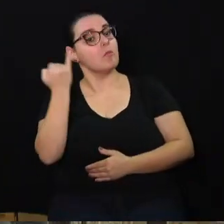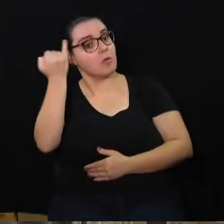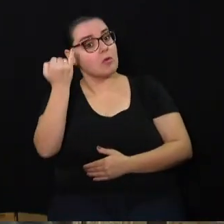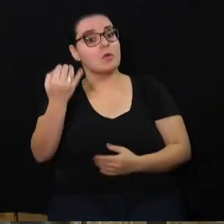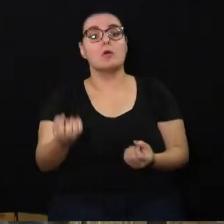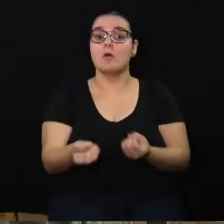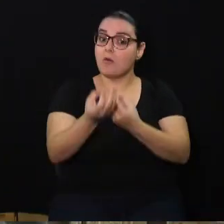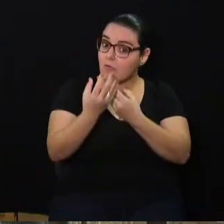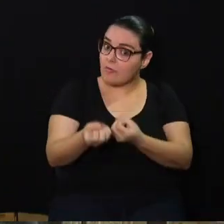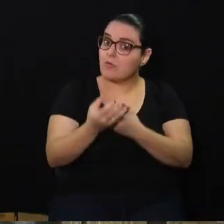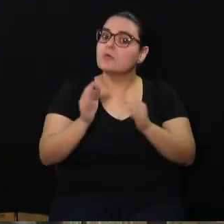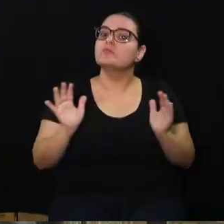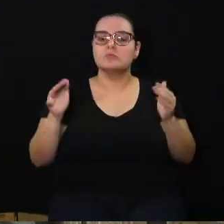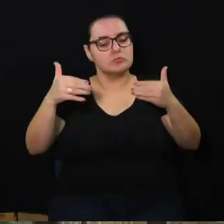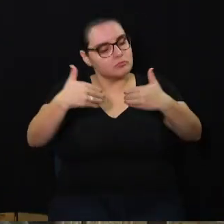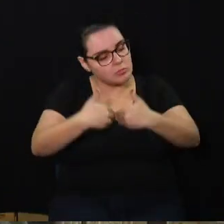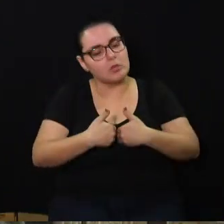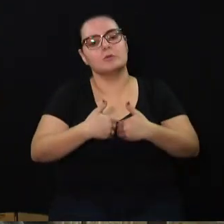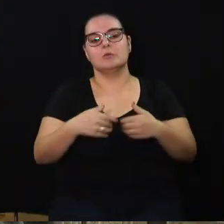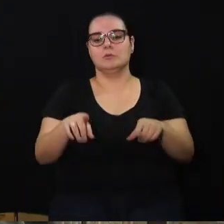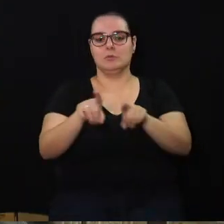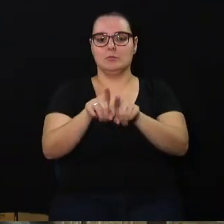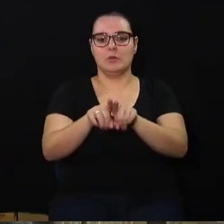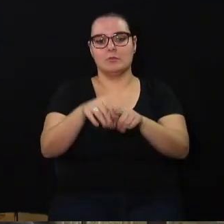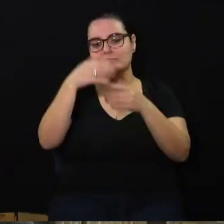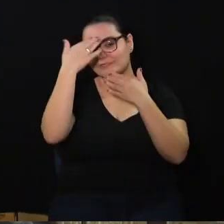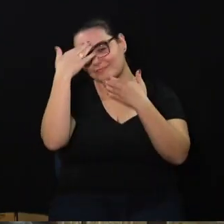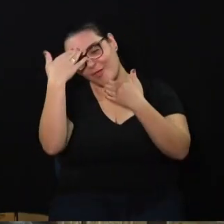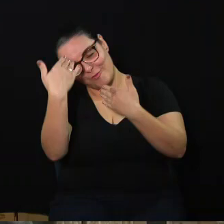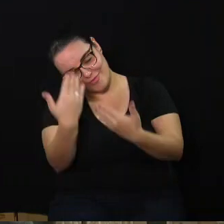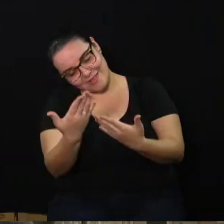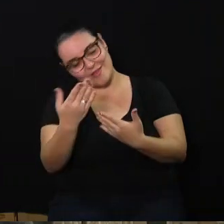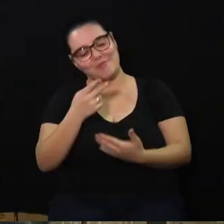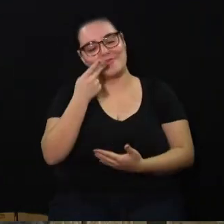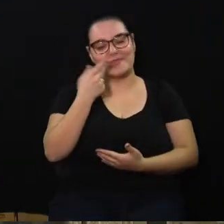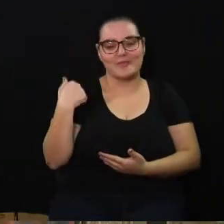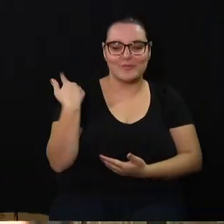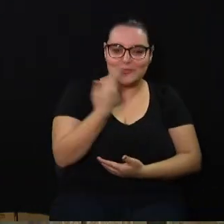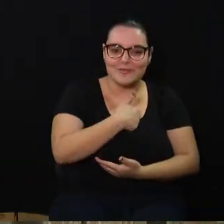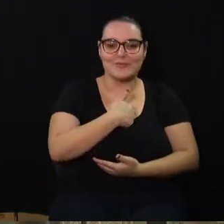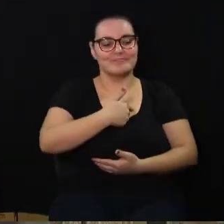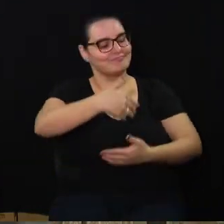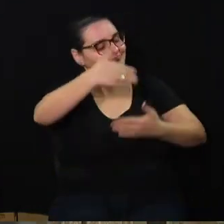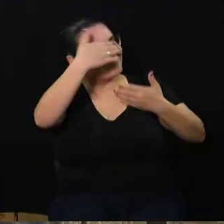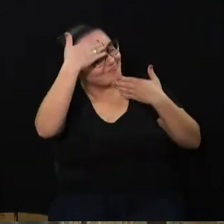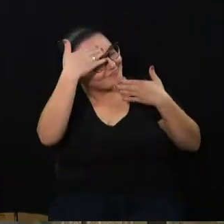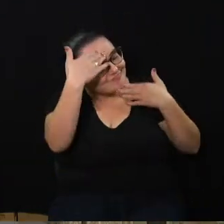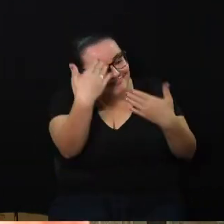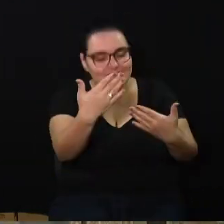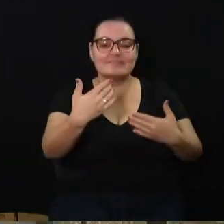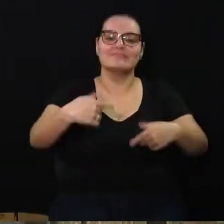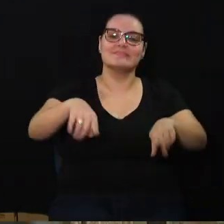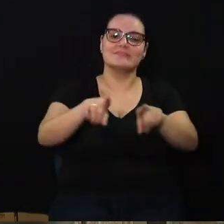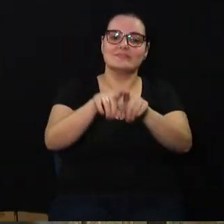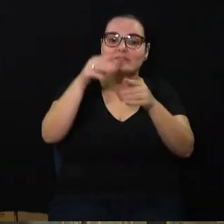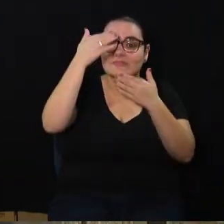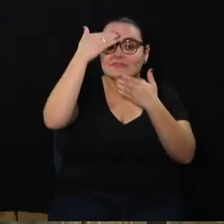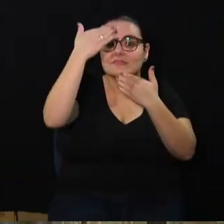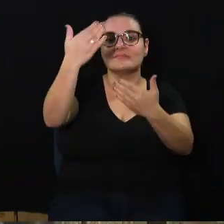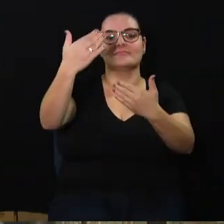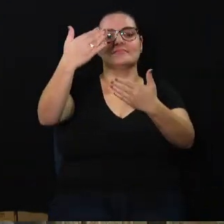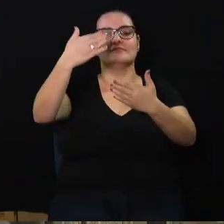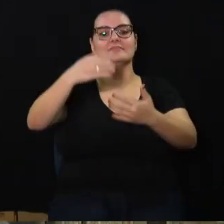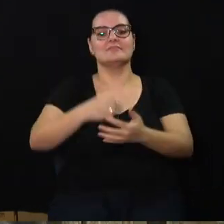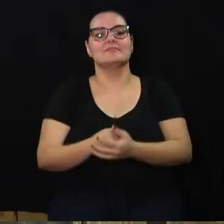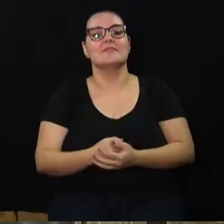em relação aos autistas é muito obrigado por falar com a gente é o rival em seu que agradeço eu agradeço também a nelly câmbio que